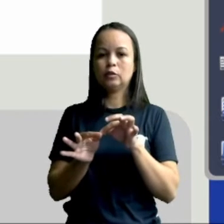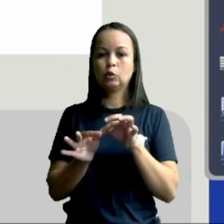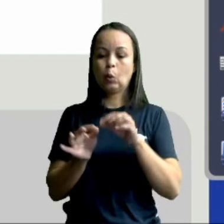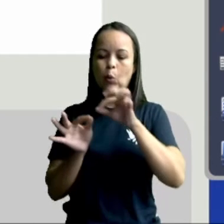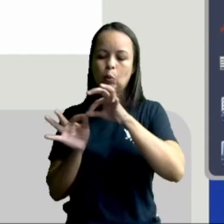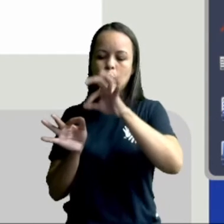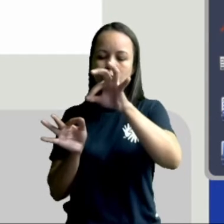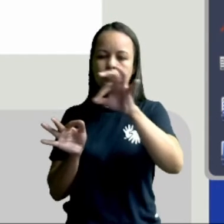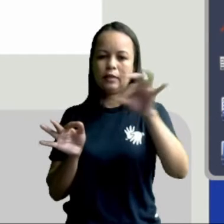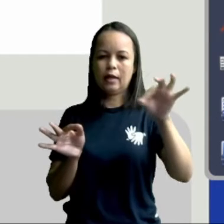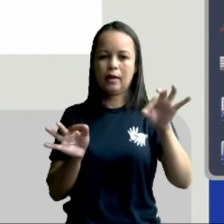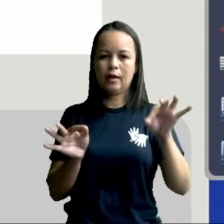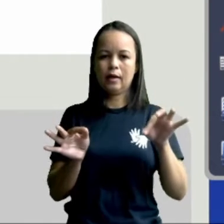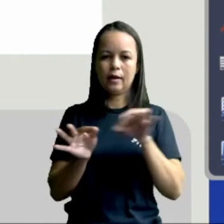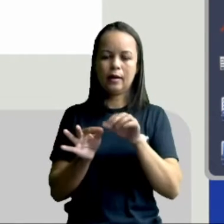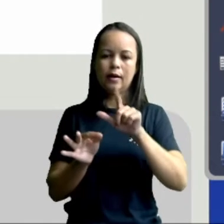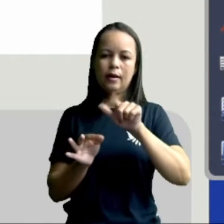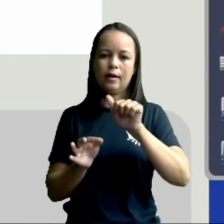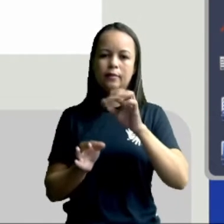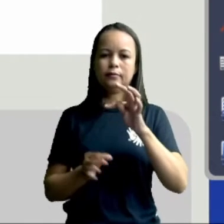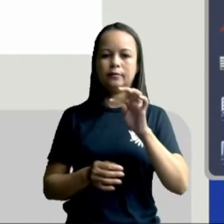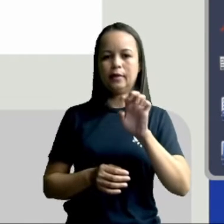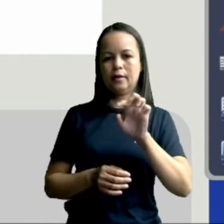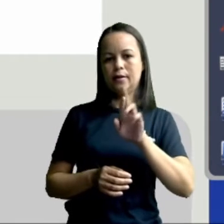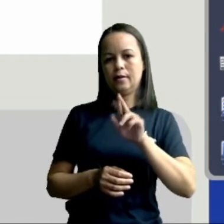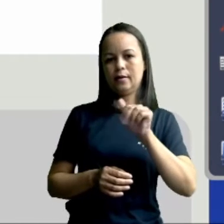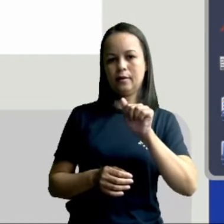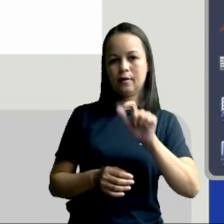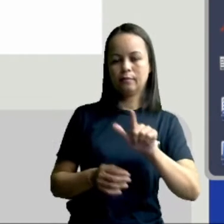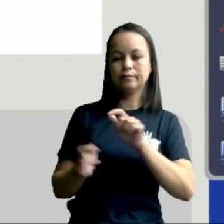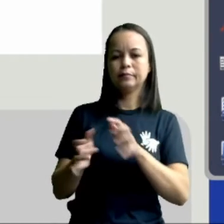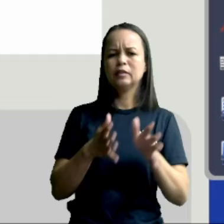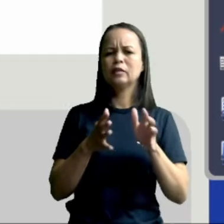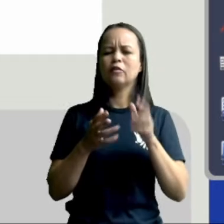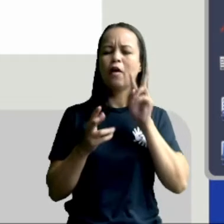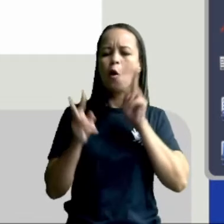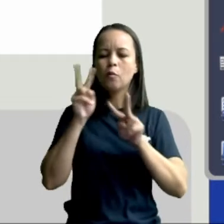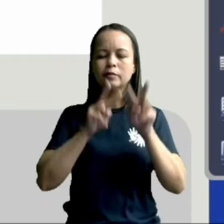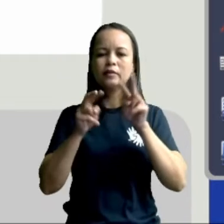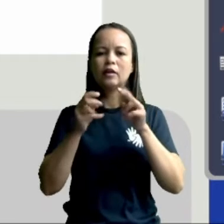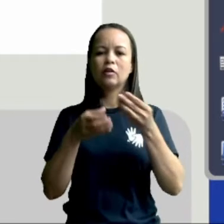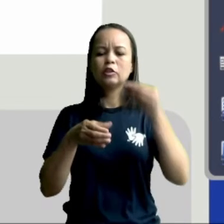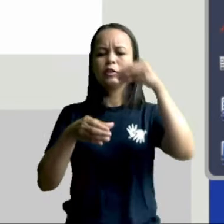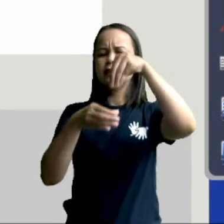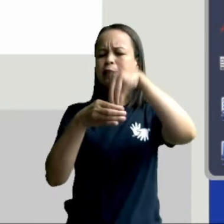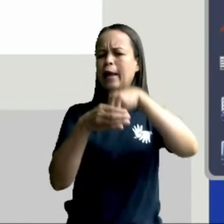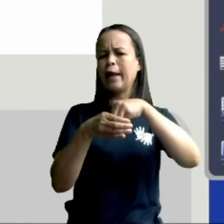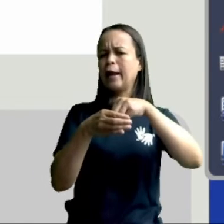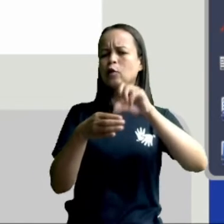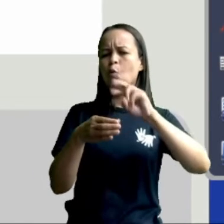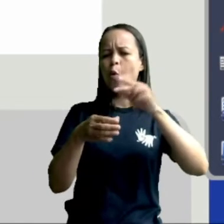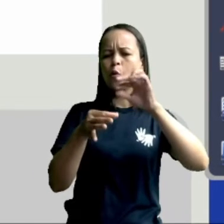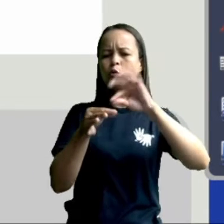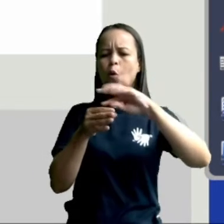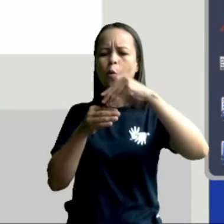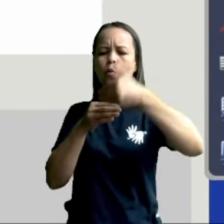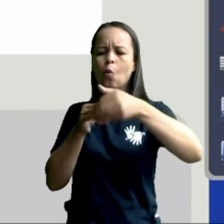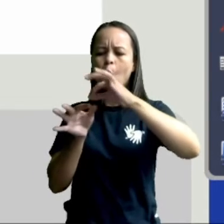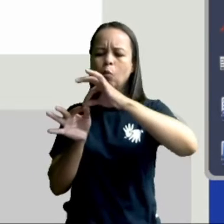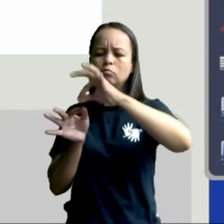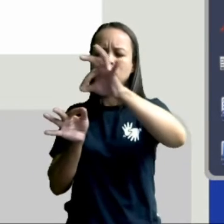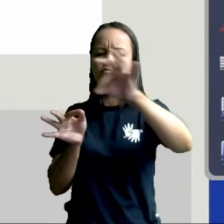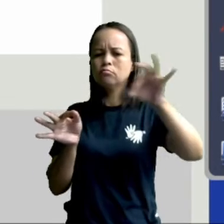lateral, né? Toda a lateral. A gente vai estar olhando, então, o espaço interno ou só o contorno, só